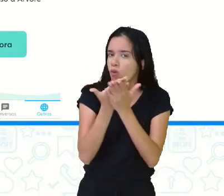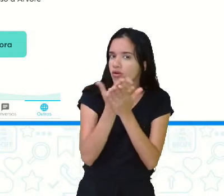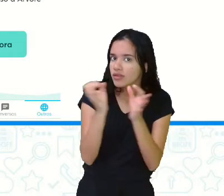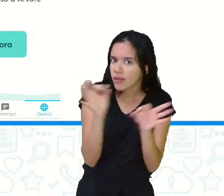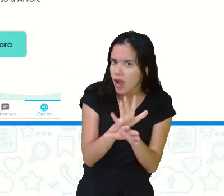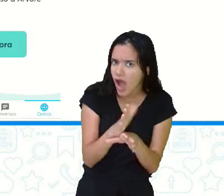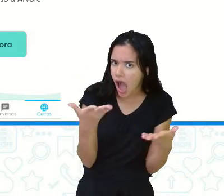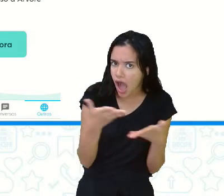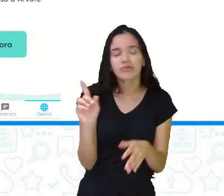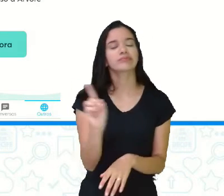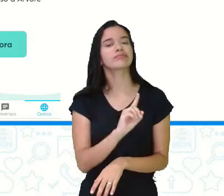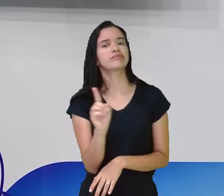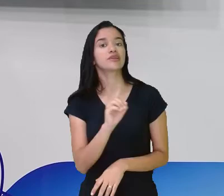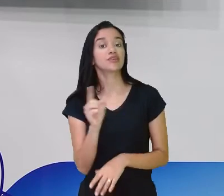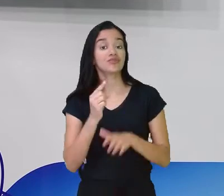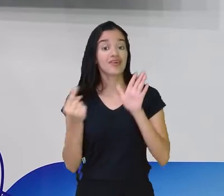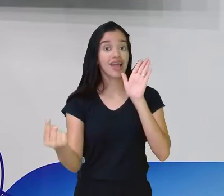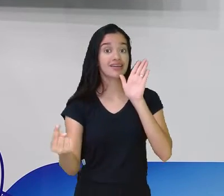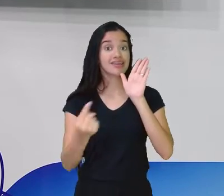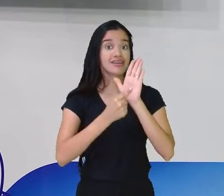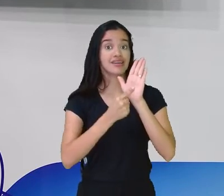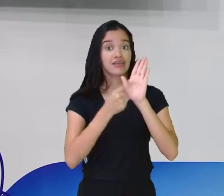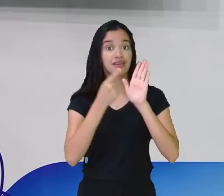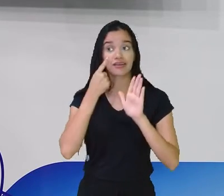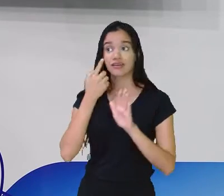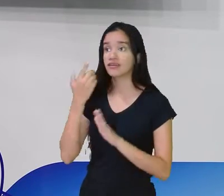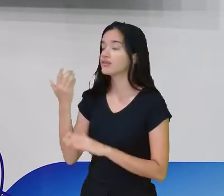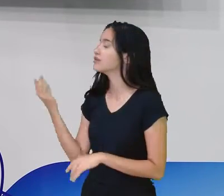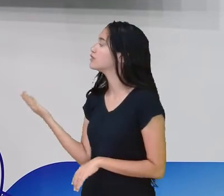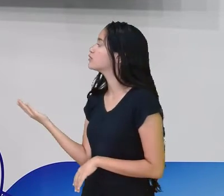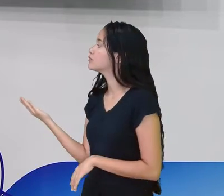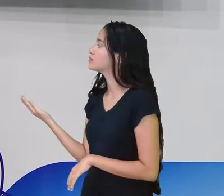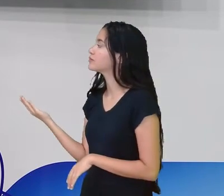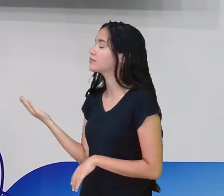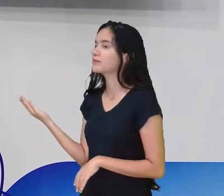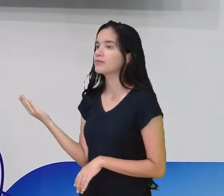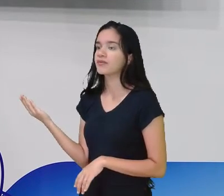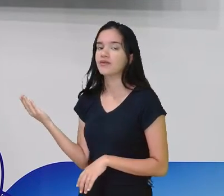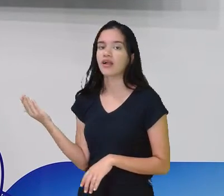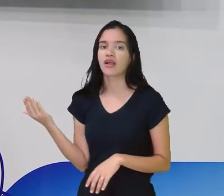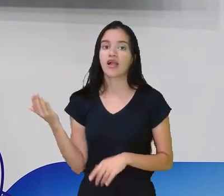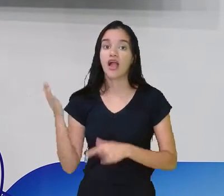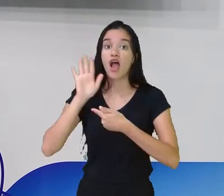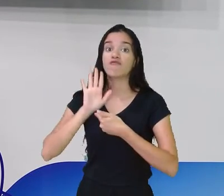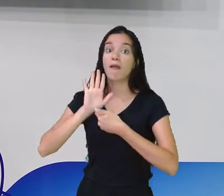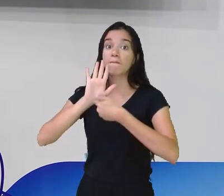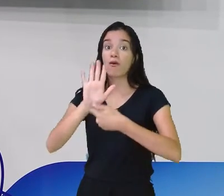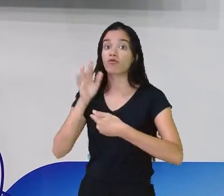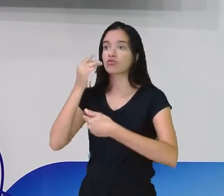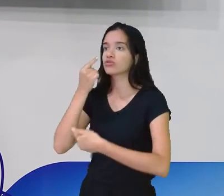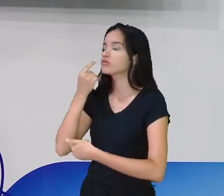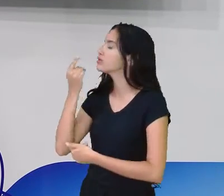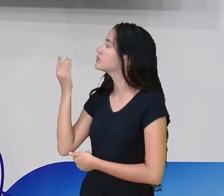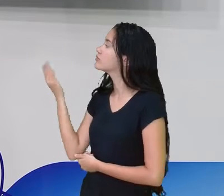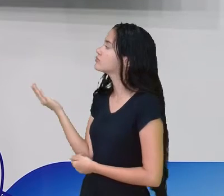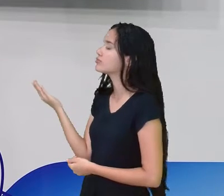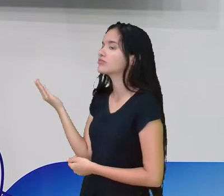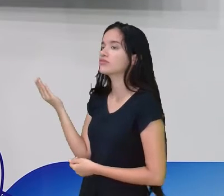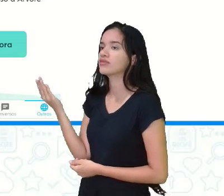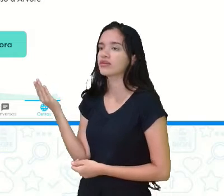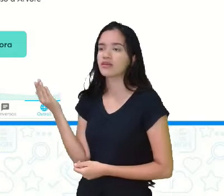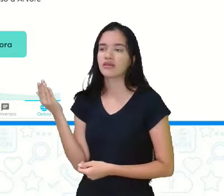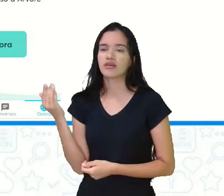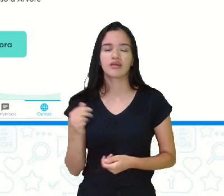agora não. Você clica em cima de Outros e vai aparecer isso aqui, ó, na cor da fardinha da gente. O